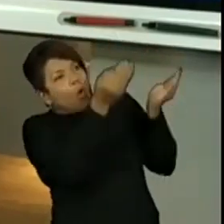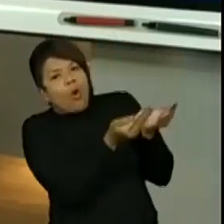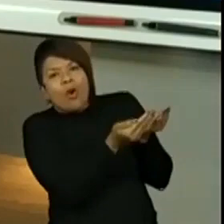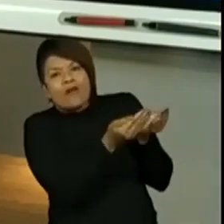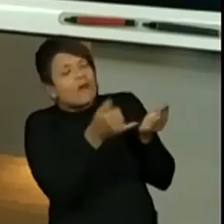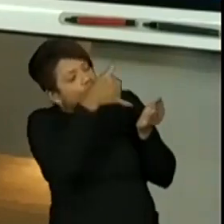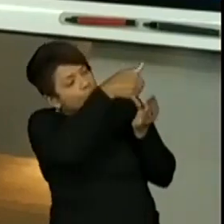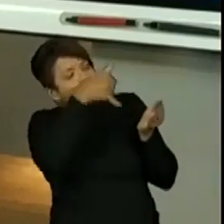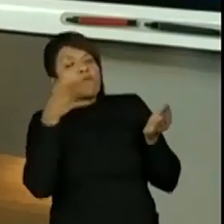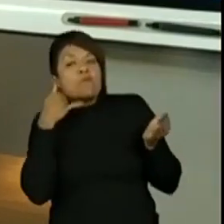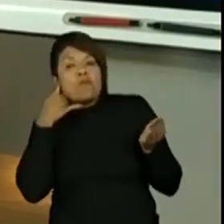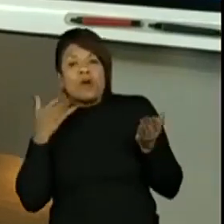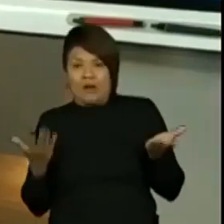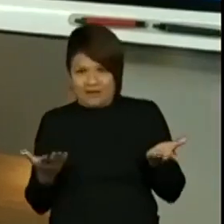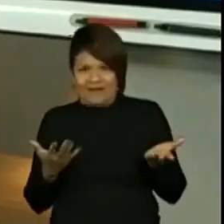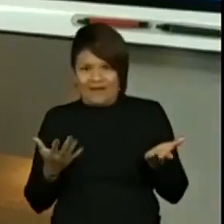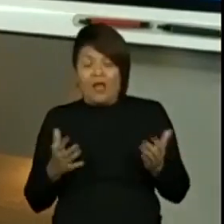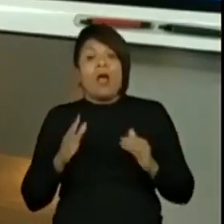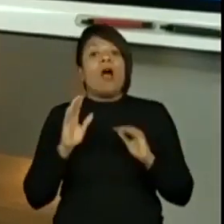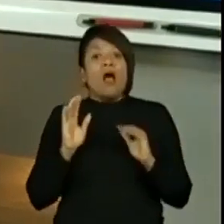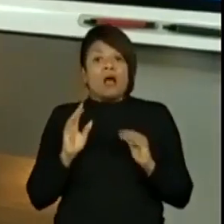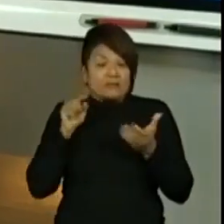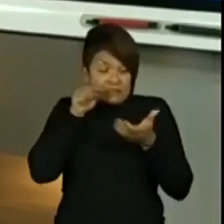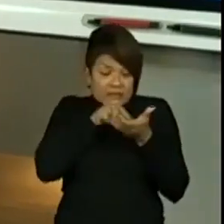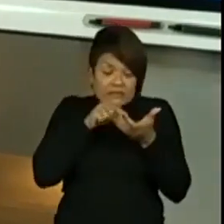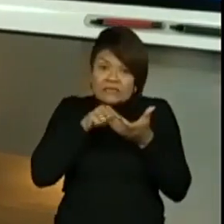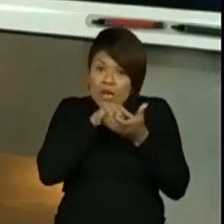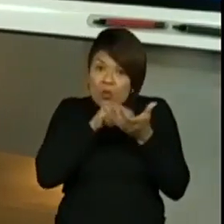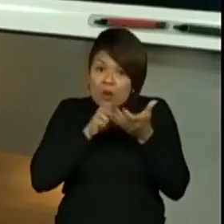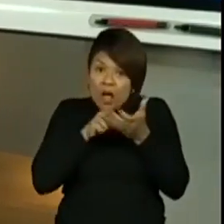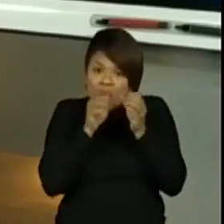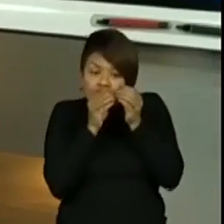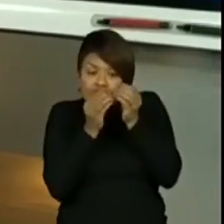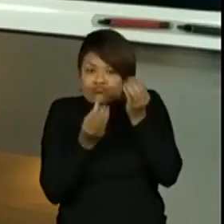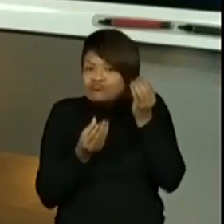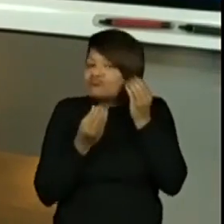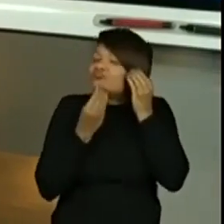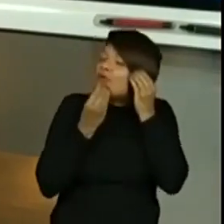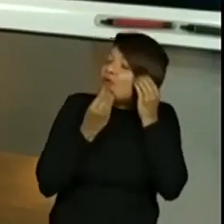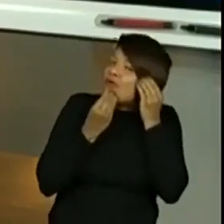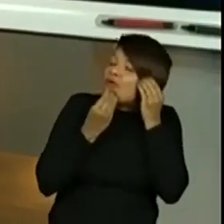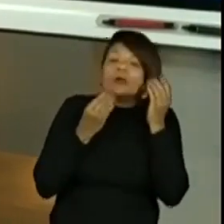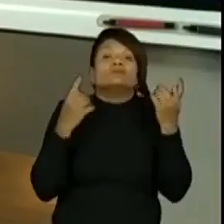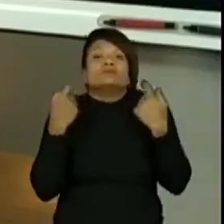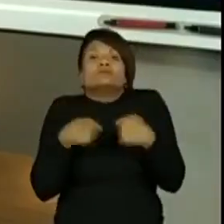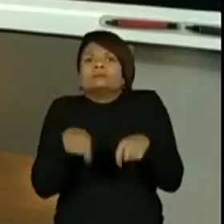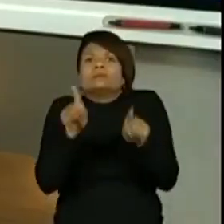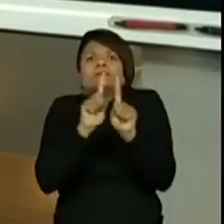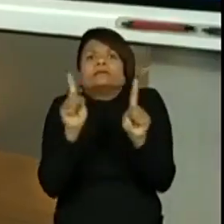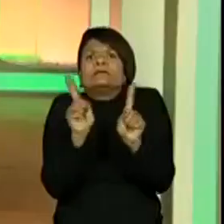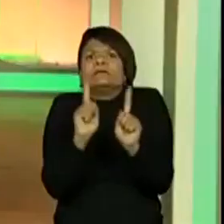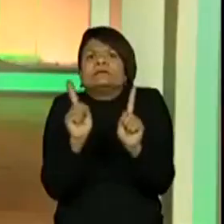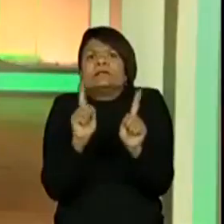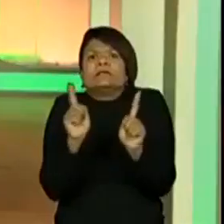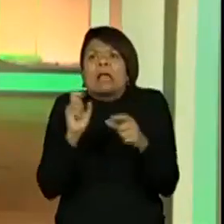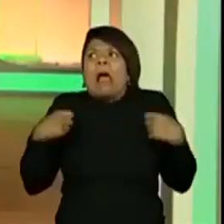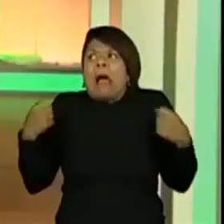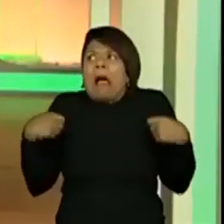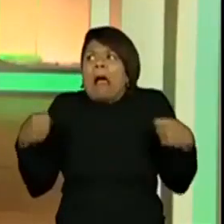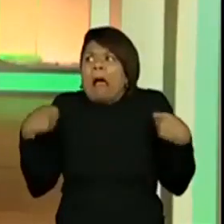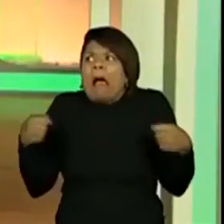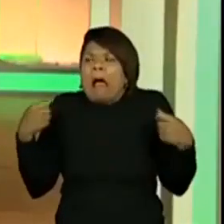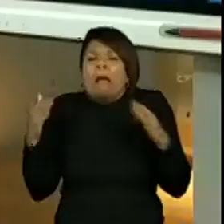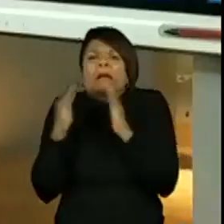do celular, mudou totalmente a minha vida, impactou totalmente a minha vida. Eu não precisava mais ir correr na